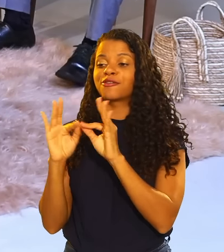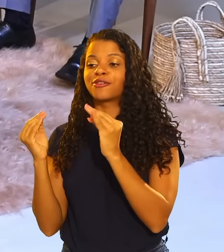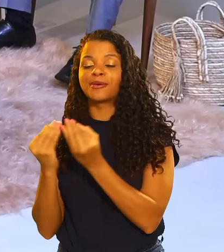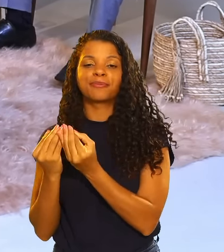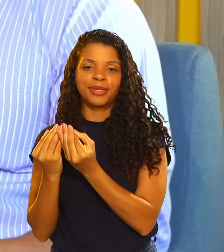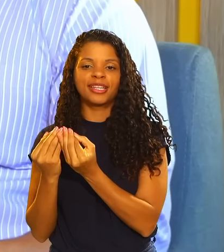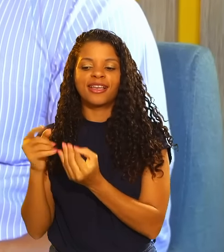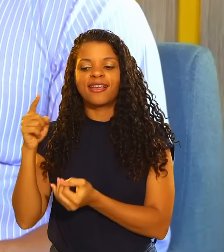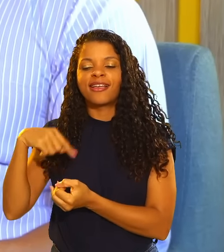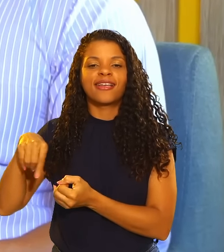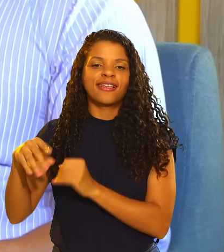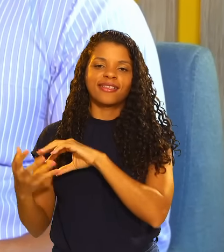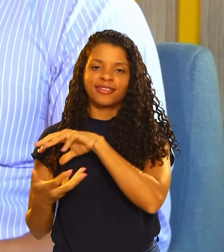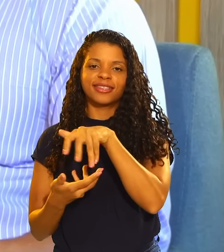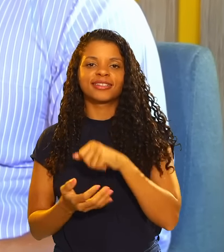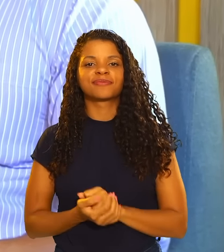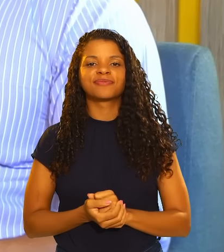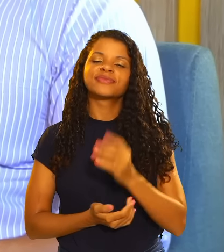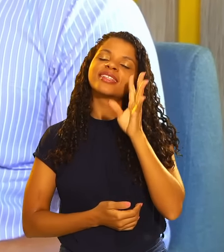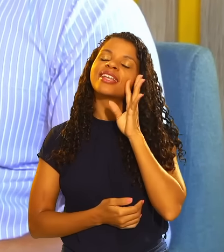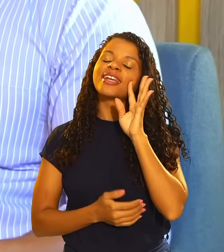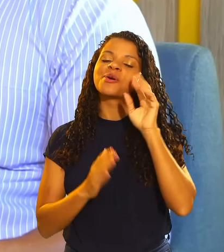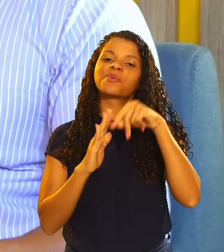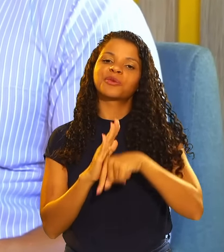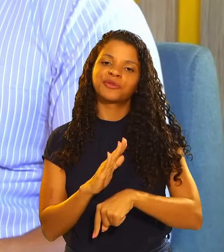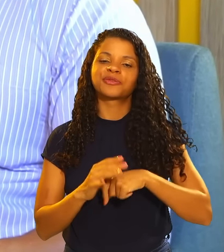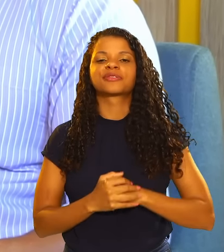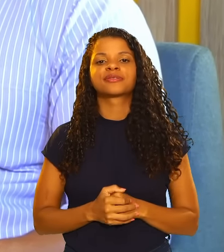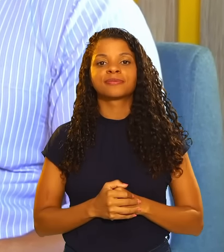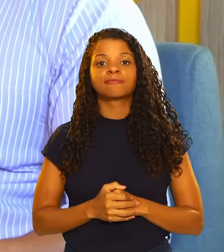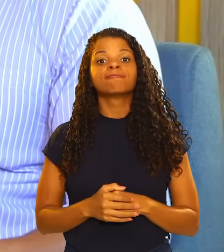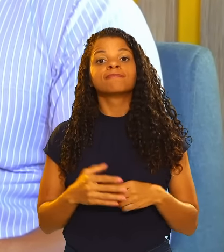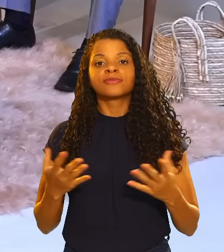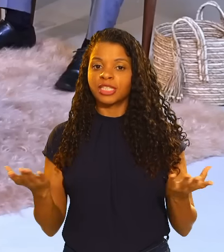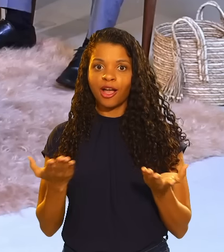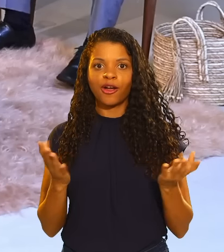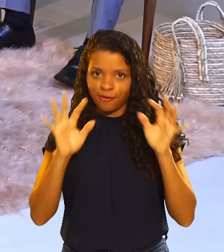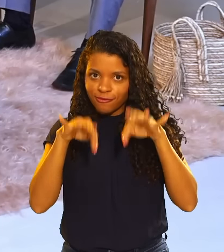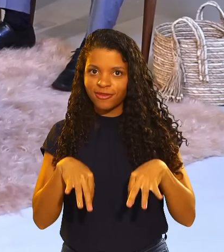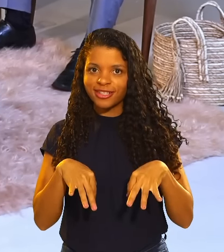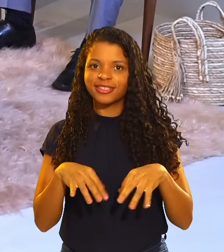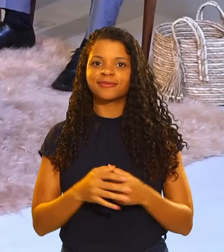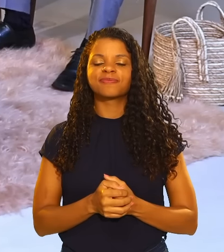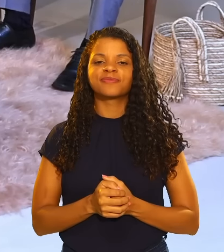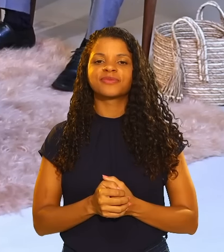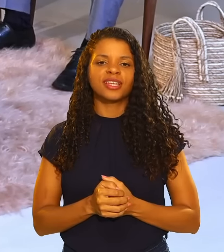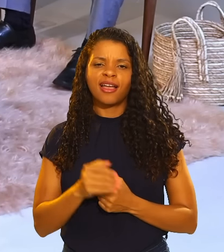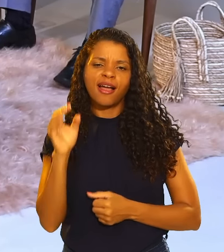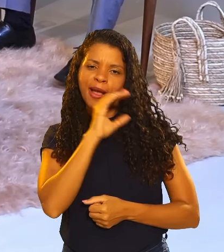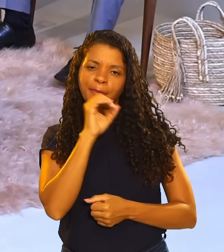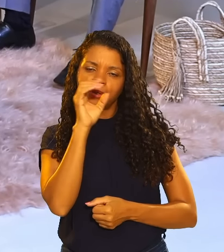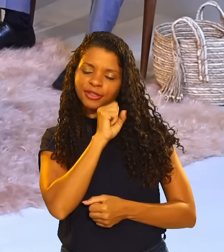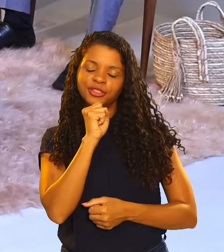demais, né? E lindo de ouvir, né? E Adriano, vamos fazer um fechamento? Agora as palavras finais aí para um breve fechamento da nossa lição. Sim,